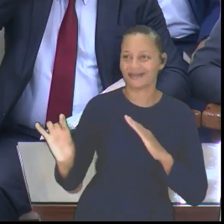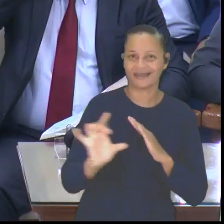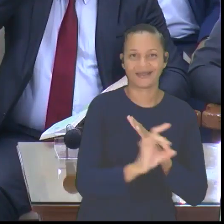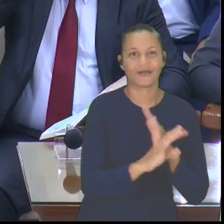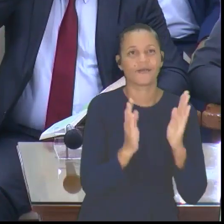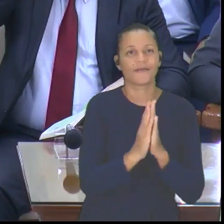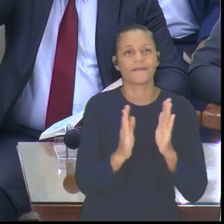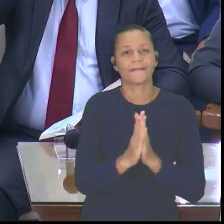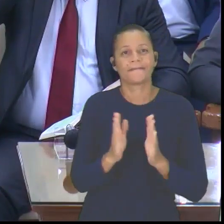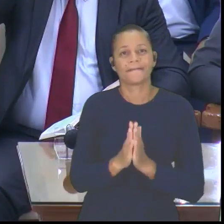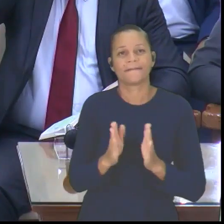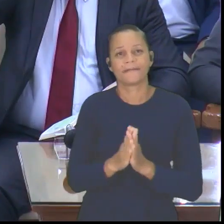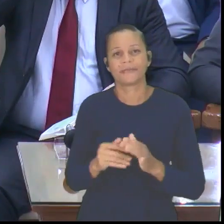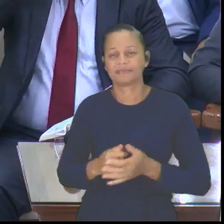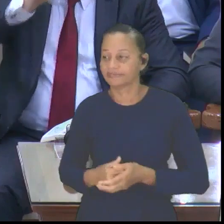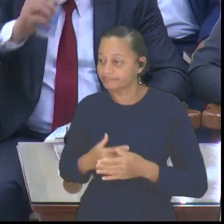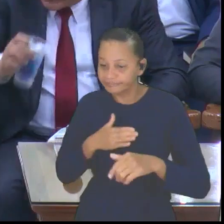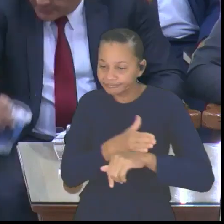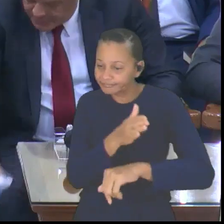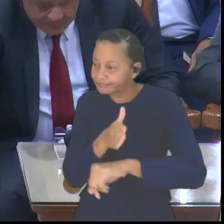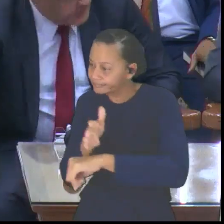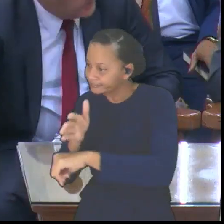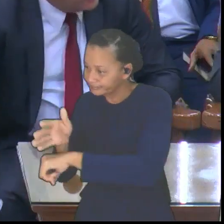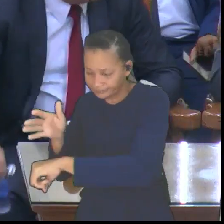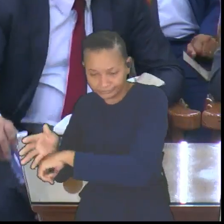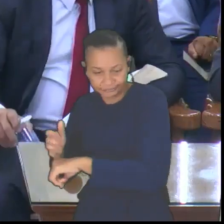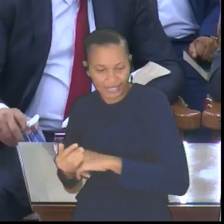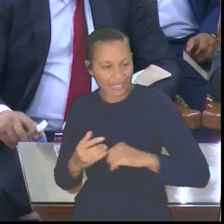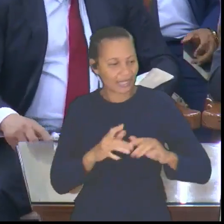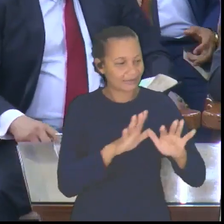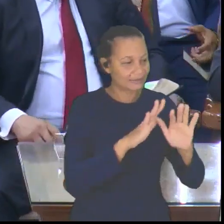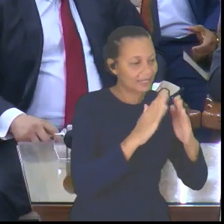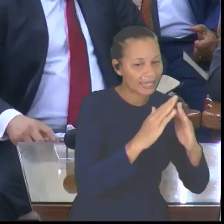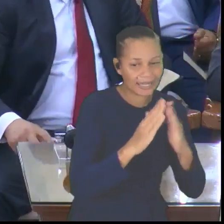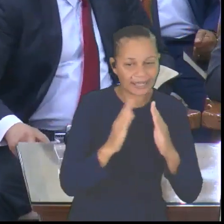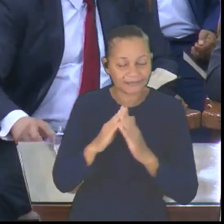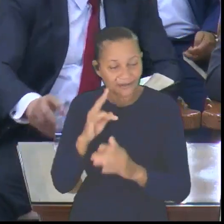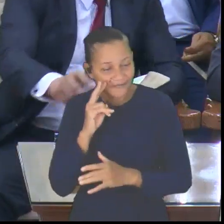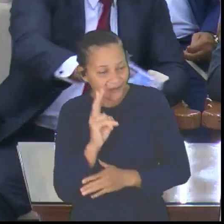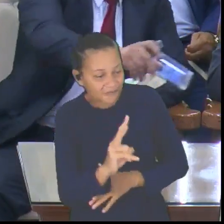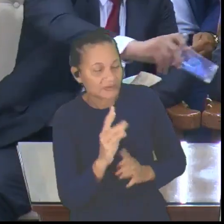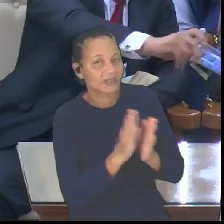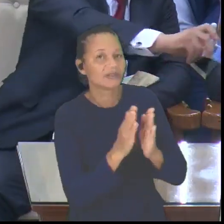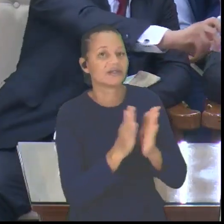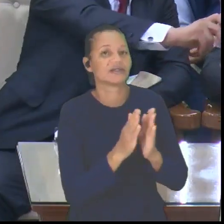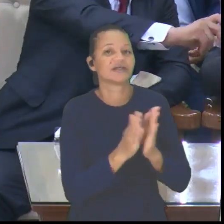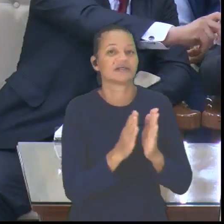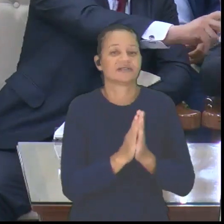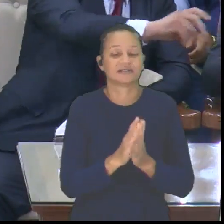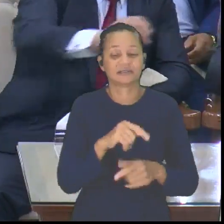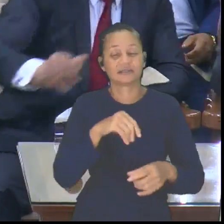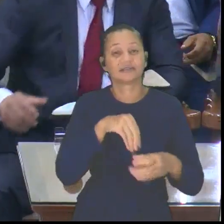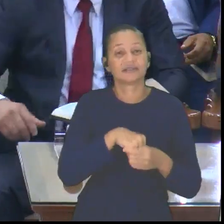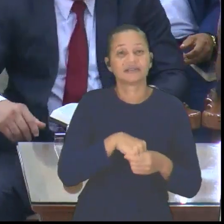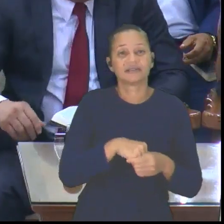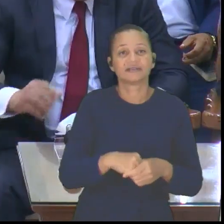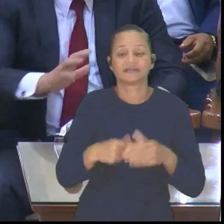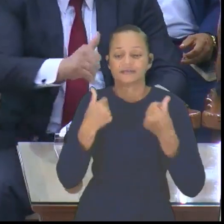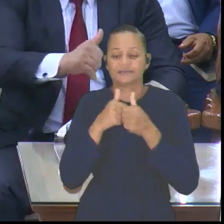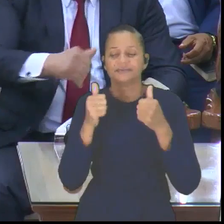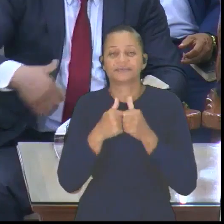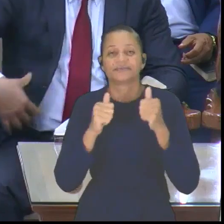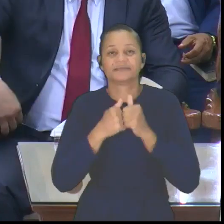gente vai passar nas casas para ver se as famílias crentes estão orando. Aí a gente não orava em casa, mas quando estivesse no